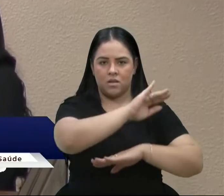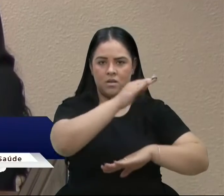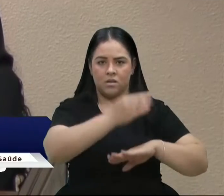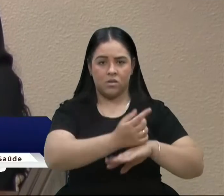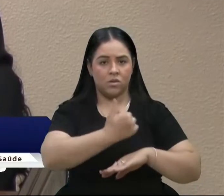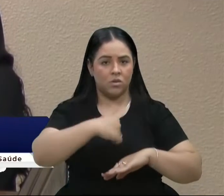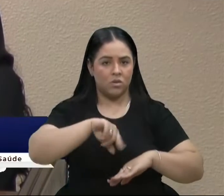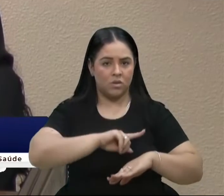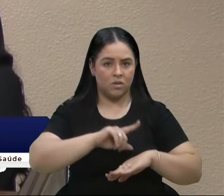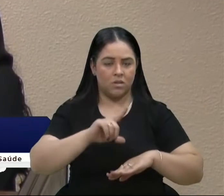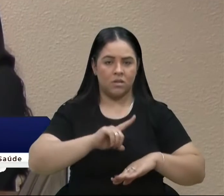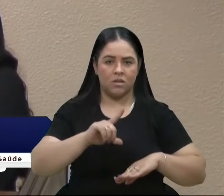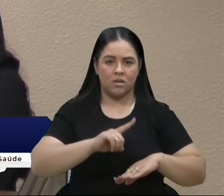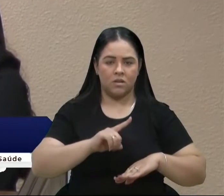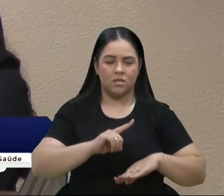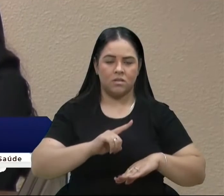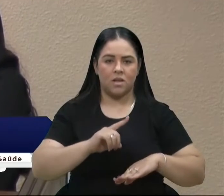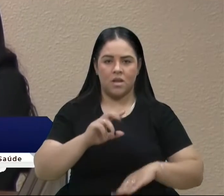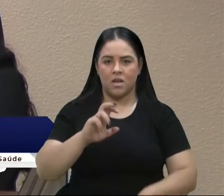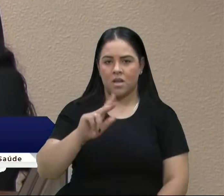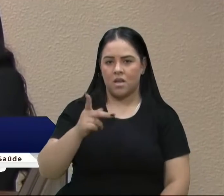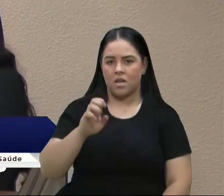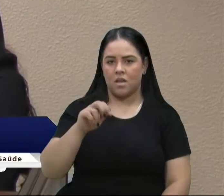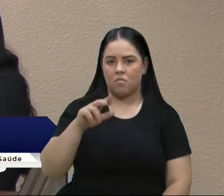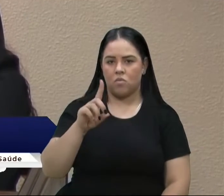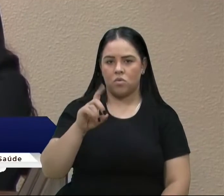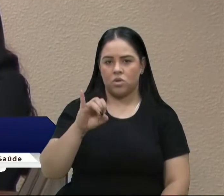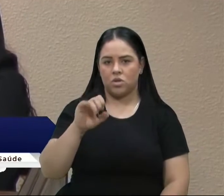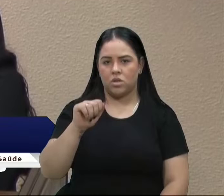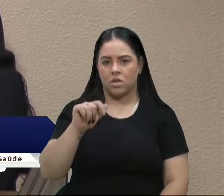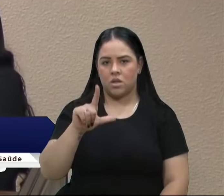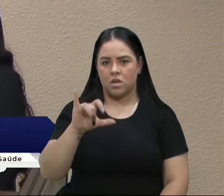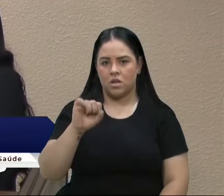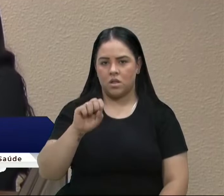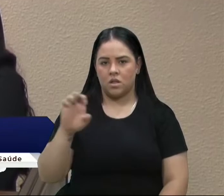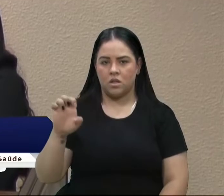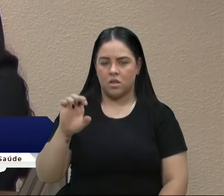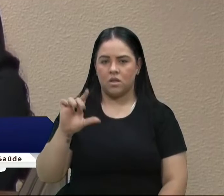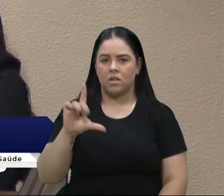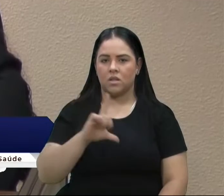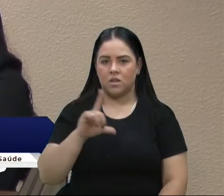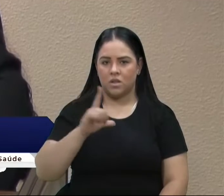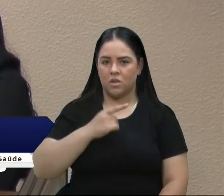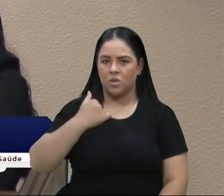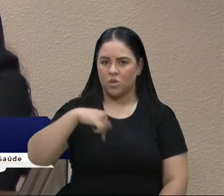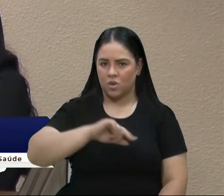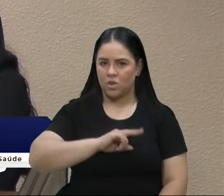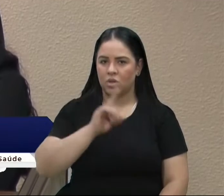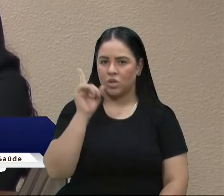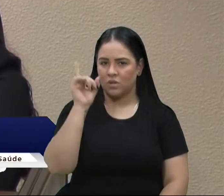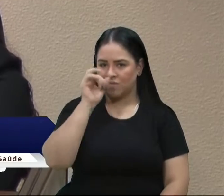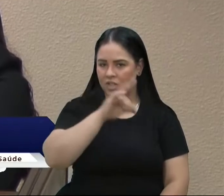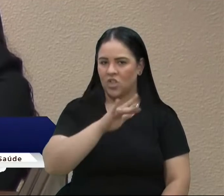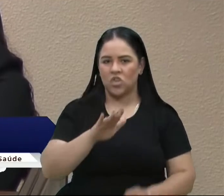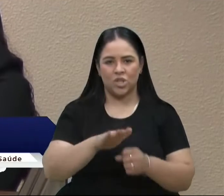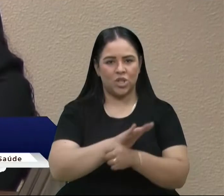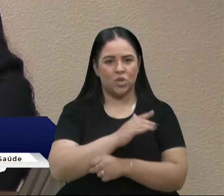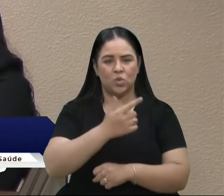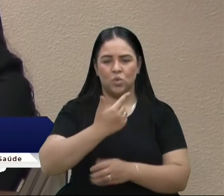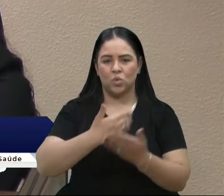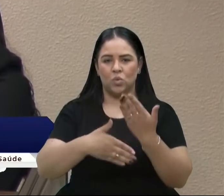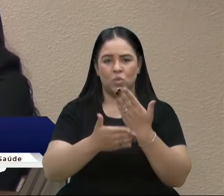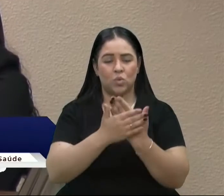questão da hemodiálise, que é um grande gargalo nosso, da Macrocera em si. Hoje nós temos todos os serviços operando na